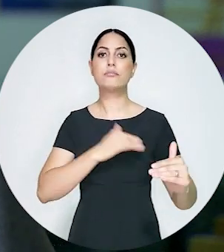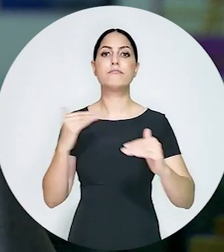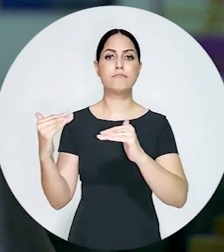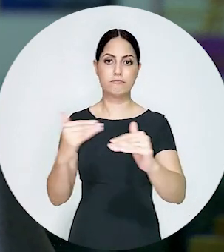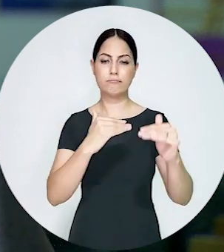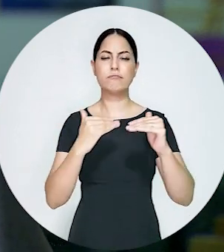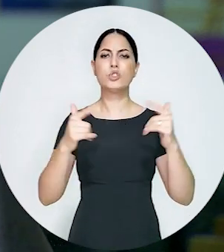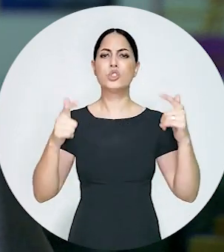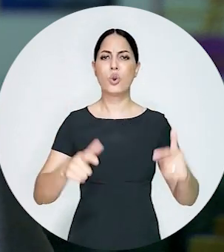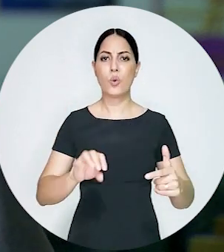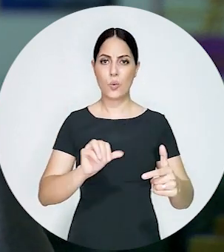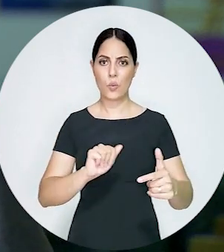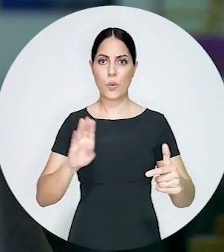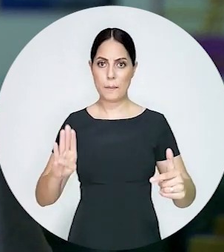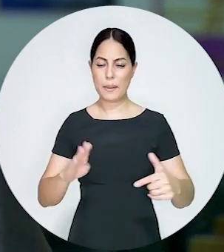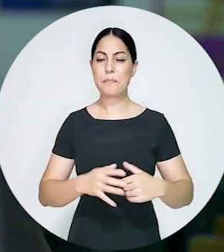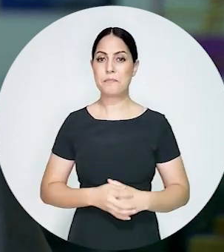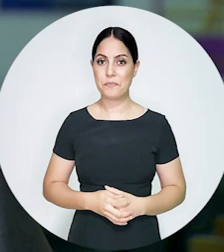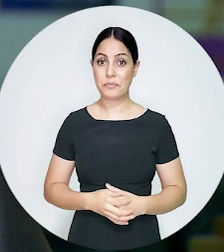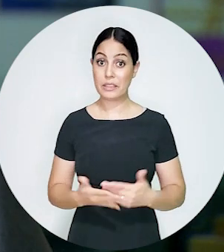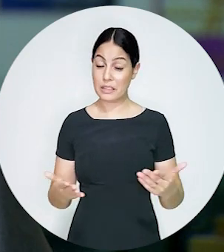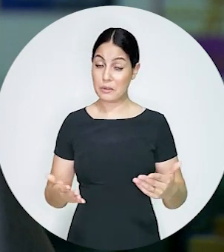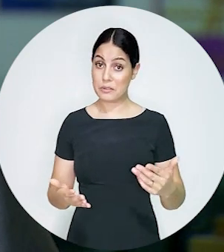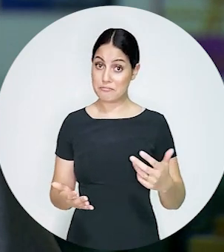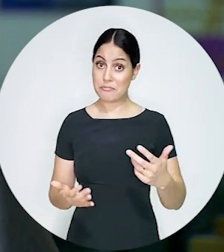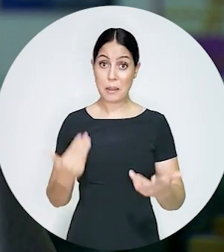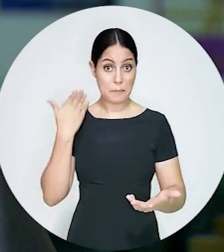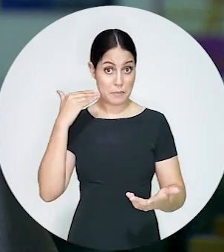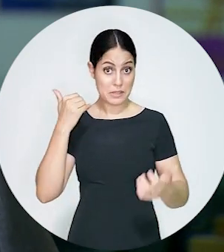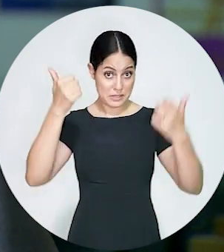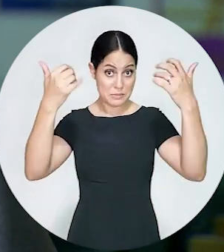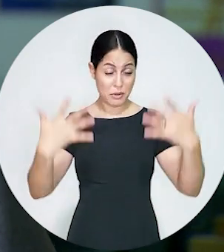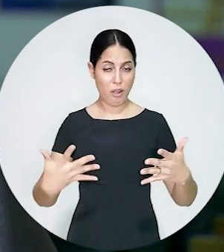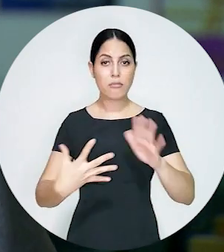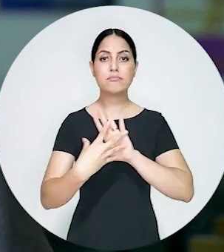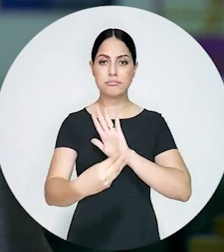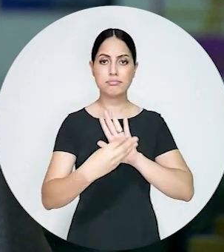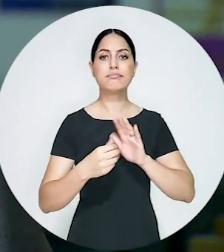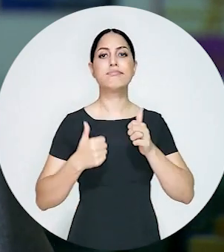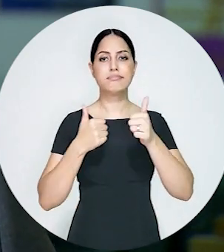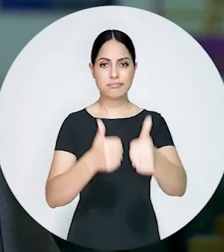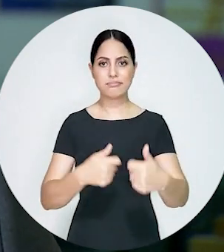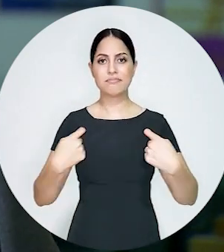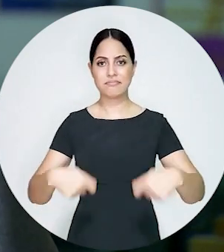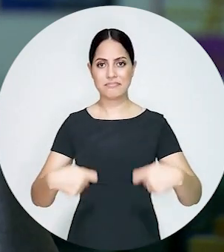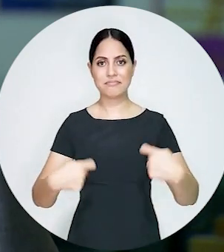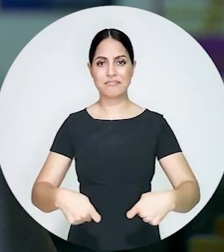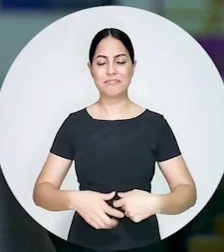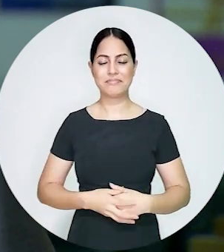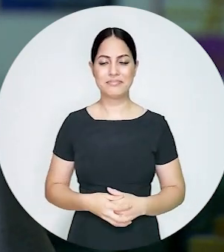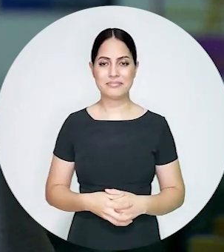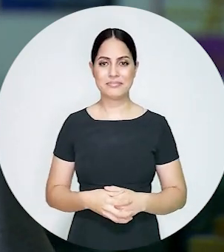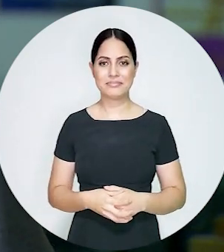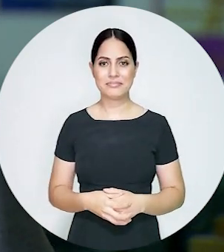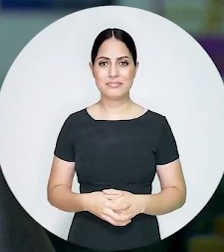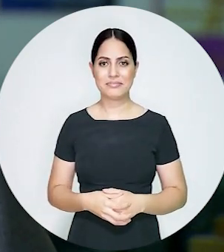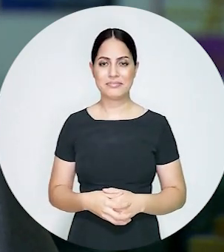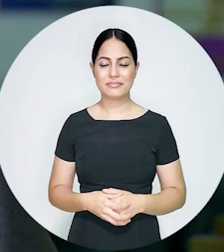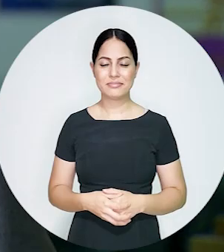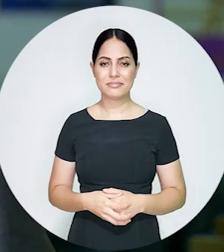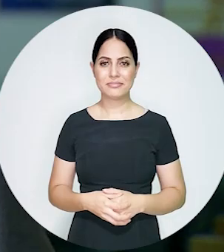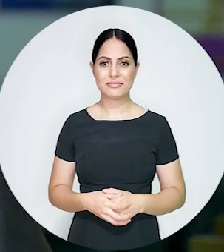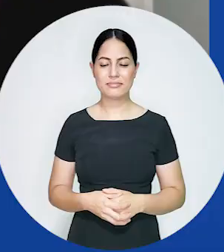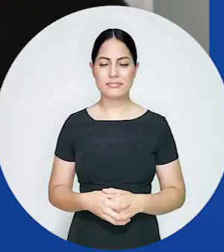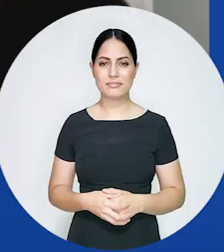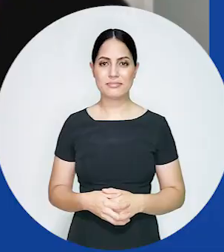das mulheres e a paridade de gênero na OAB, o que, segundo a ministra, abre aspas, é um exemplo a ser seguido.